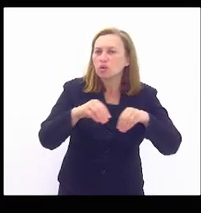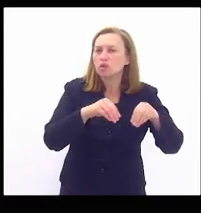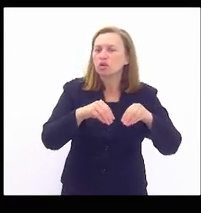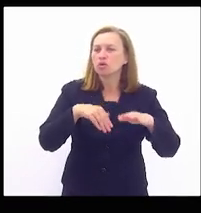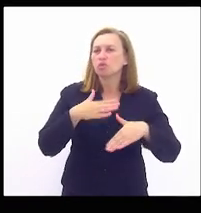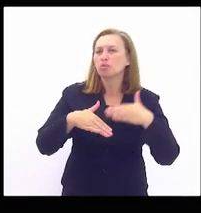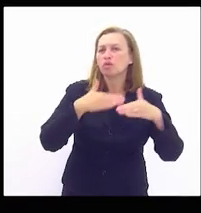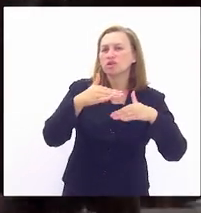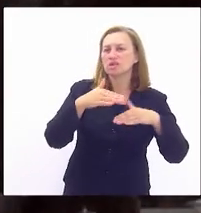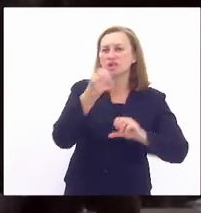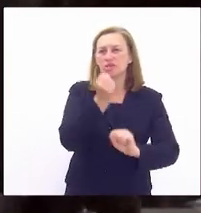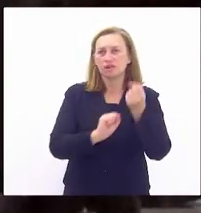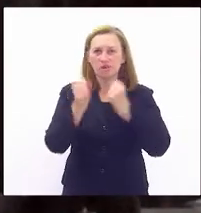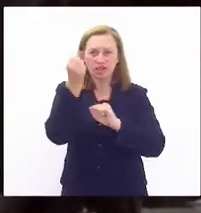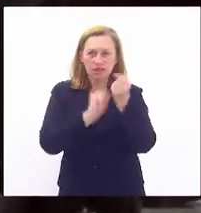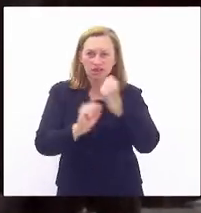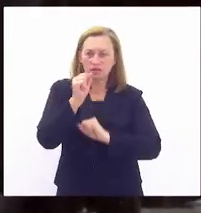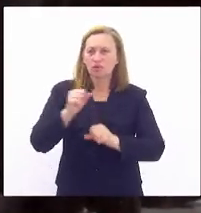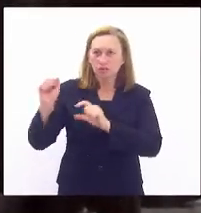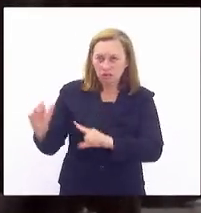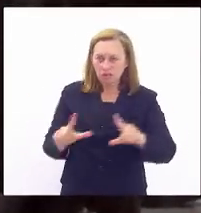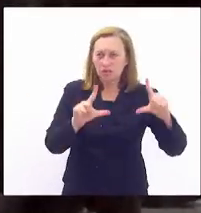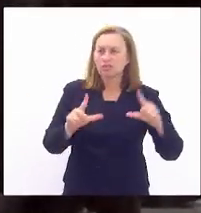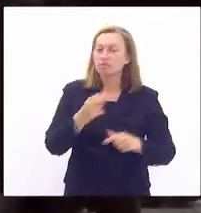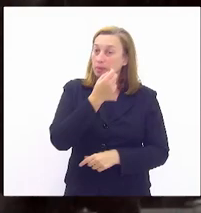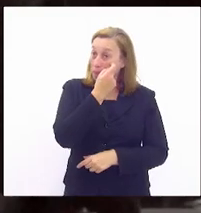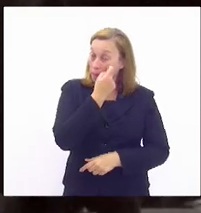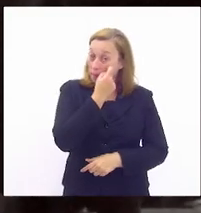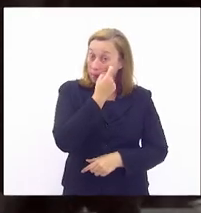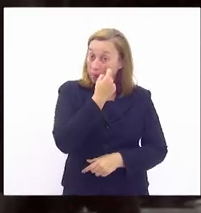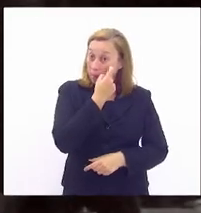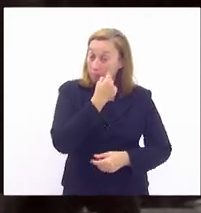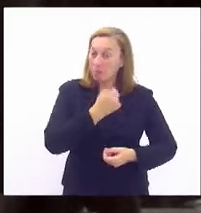siderúrgicos. Por favor, próximo.